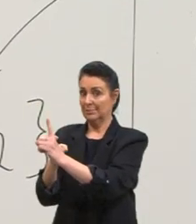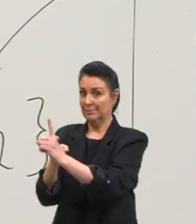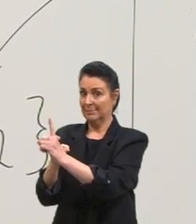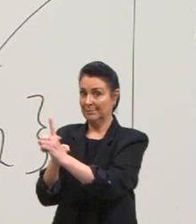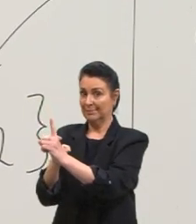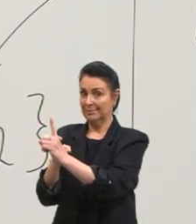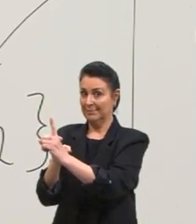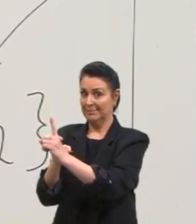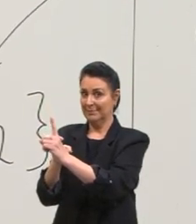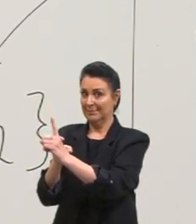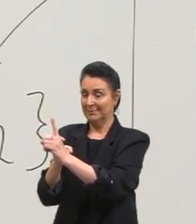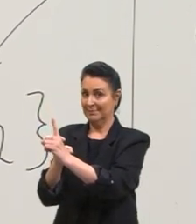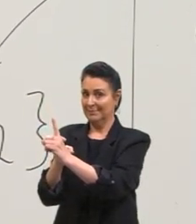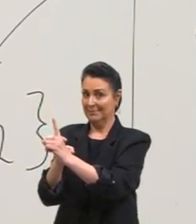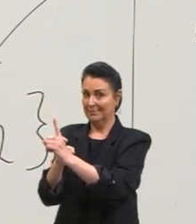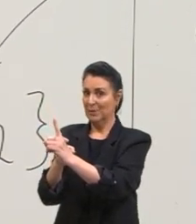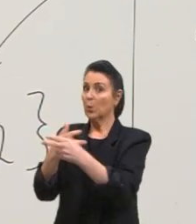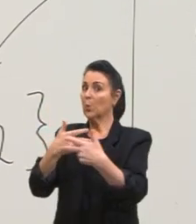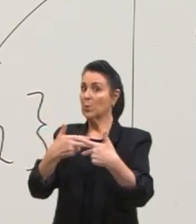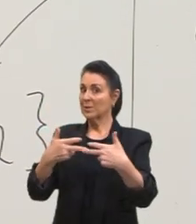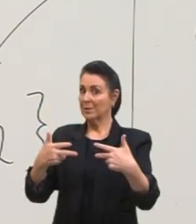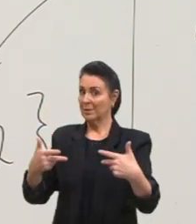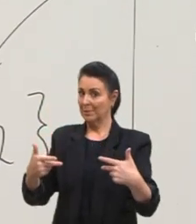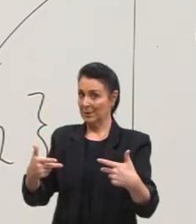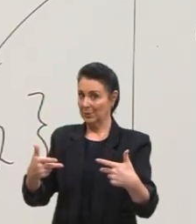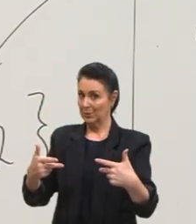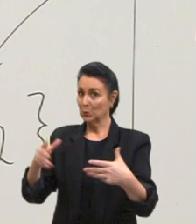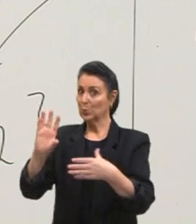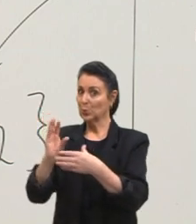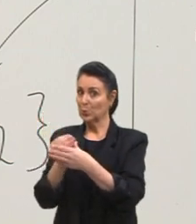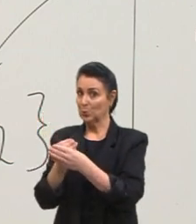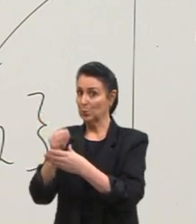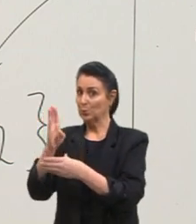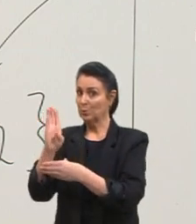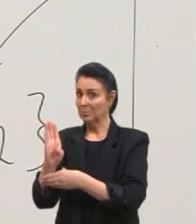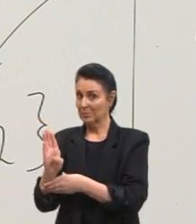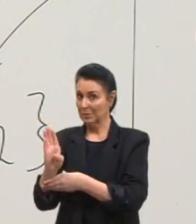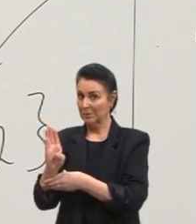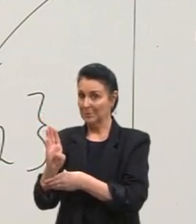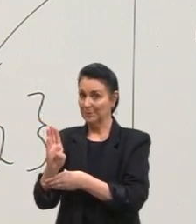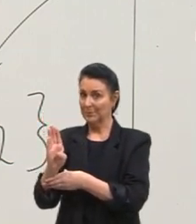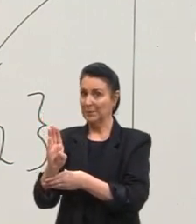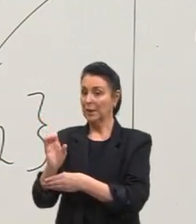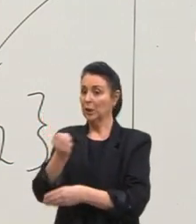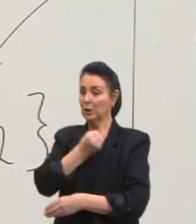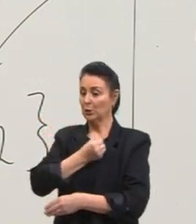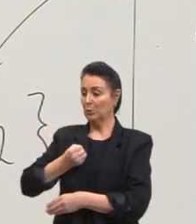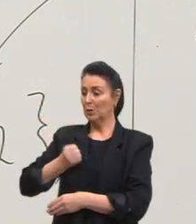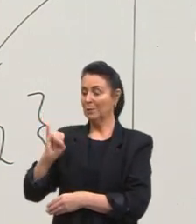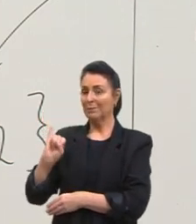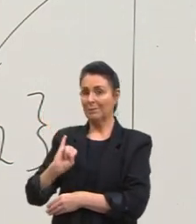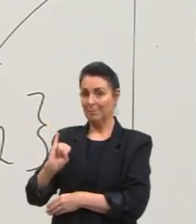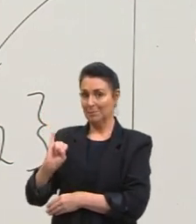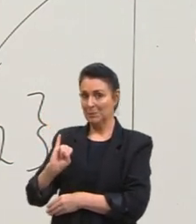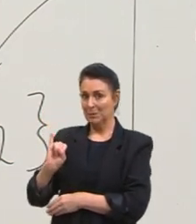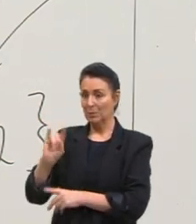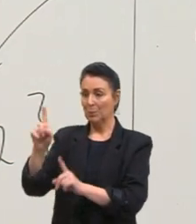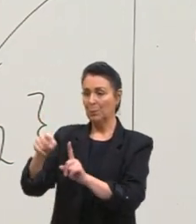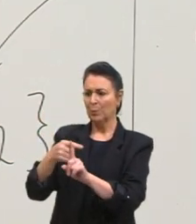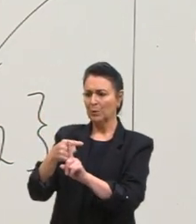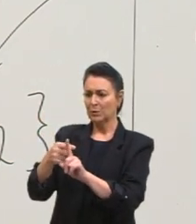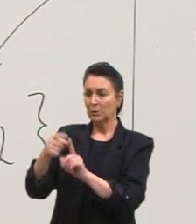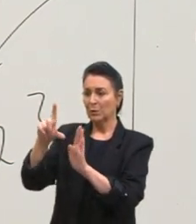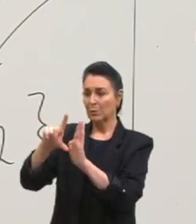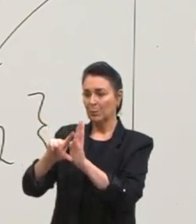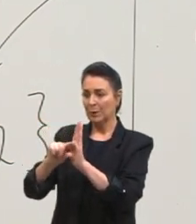linguagem simplificada, os elementos do conjunto são números ímpares, sabemos que é ímpar, positivo menor